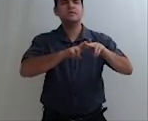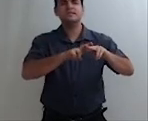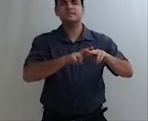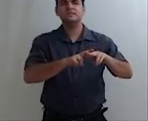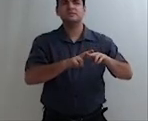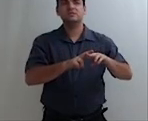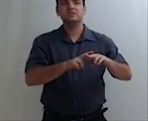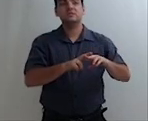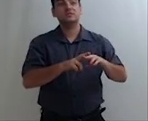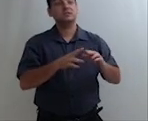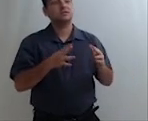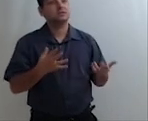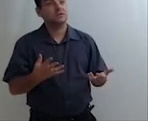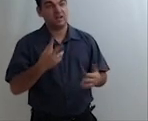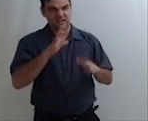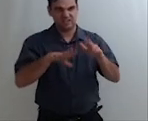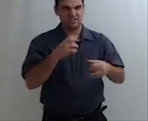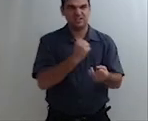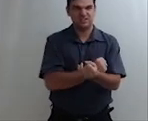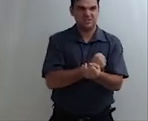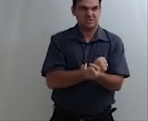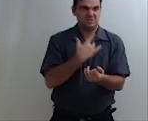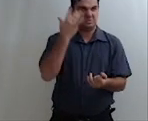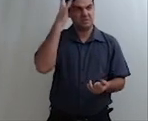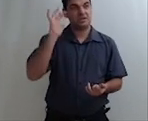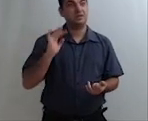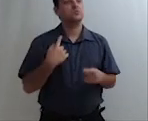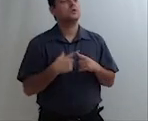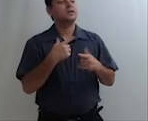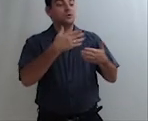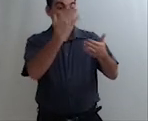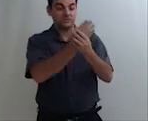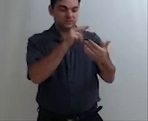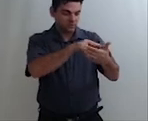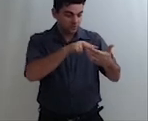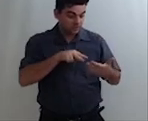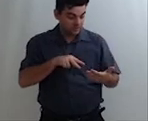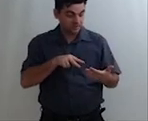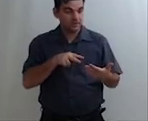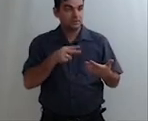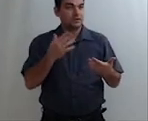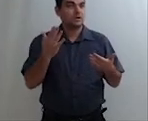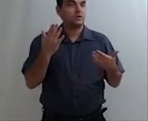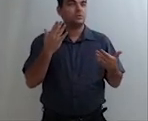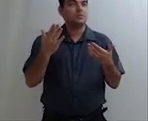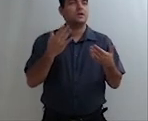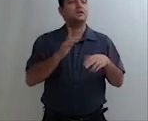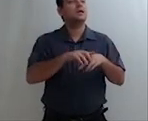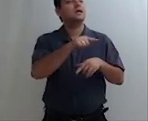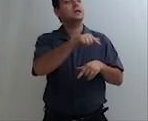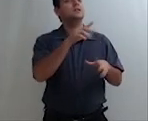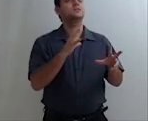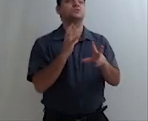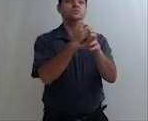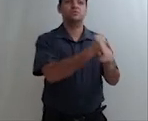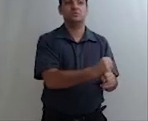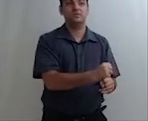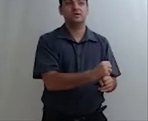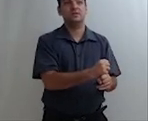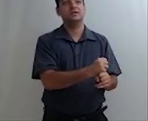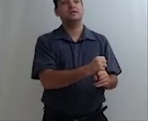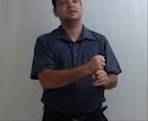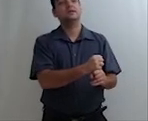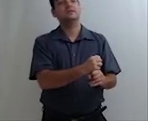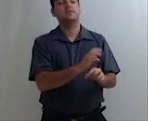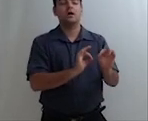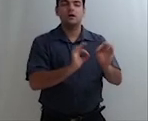não existe nenhum vício No acordo atacado na hipótese dos alos como ressaltado no acordo embargado as instâncias Ordinárias apresentaram motivação idônea para majoração